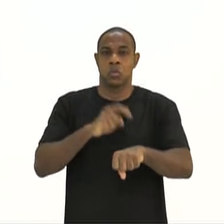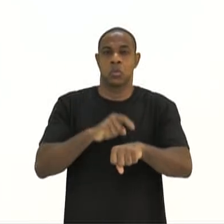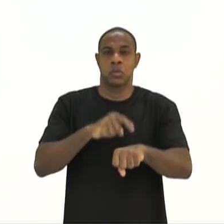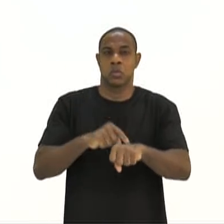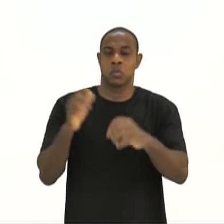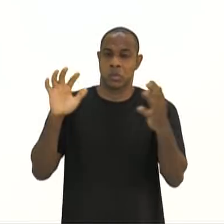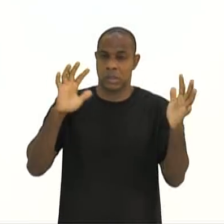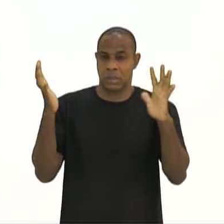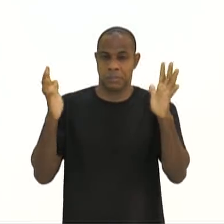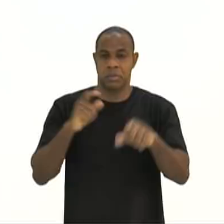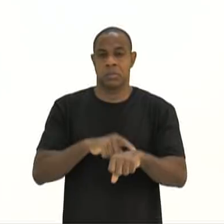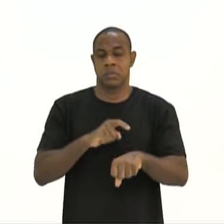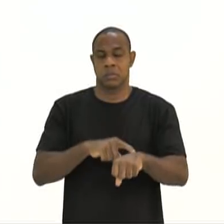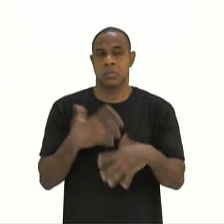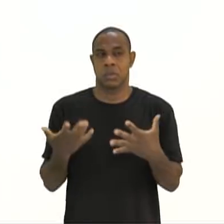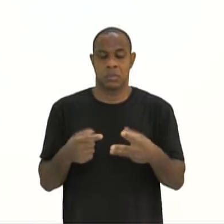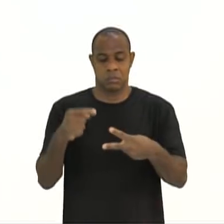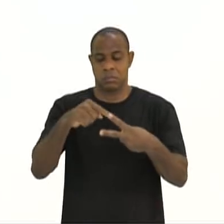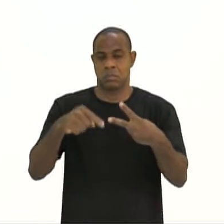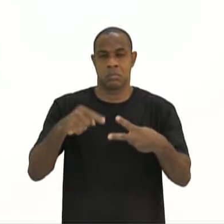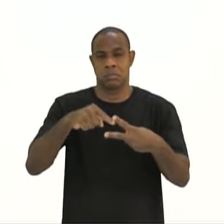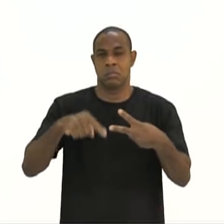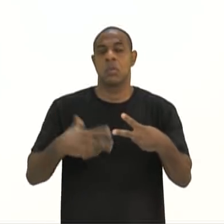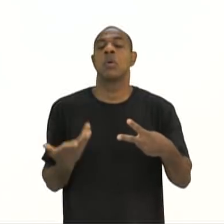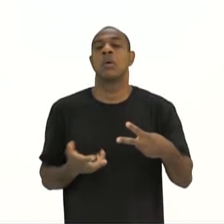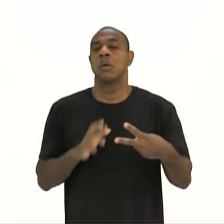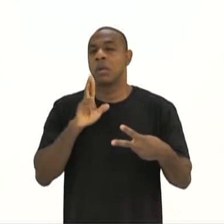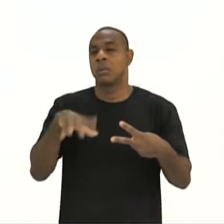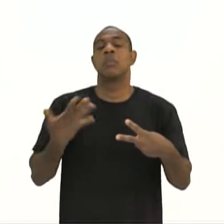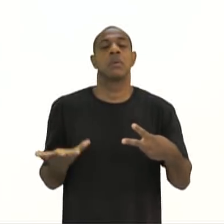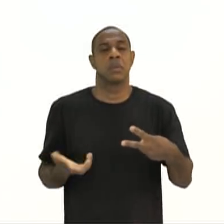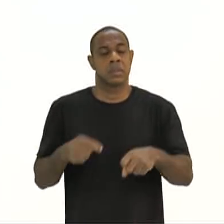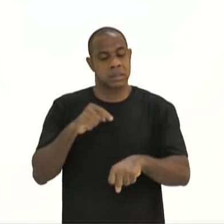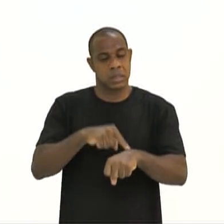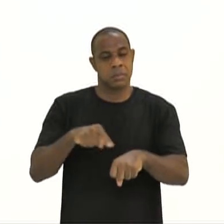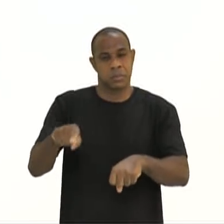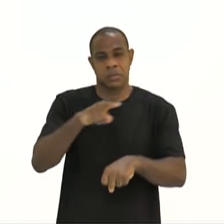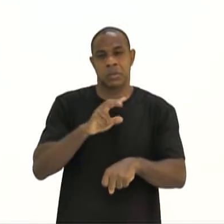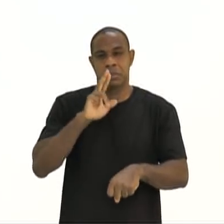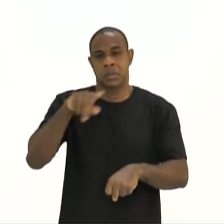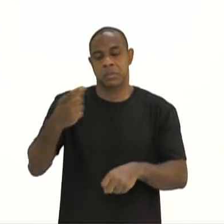das alternativas que vocês acham que dá para marcar aí? Mais um tempo para essa questão.